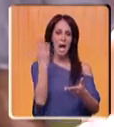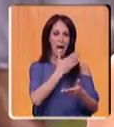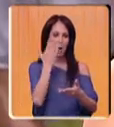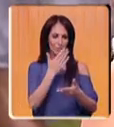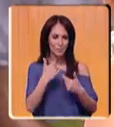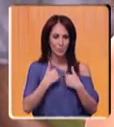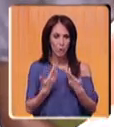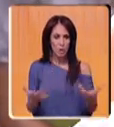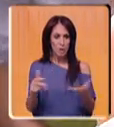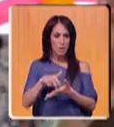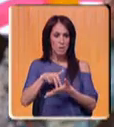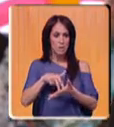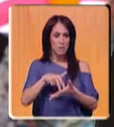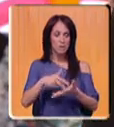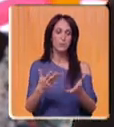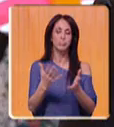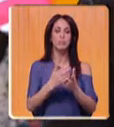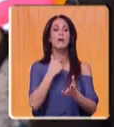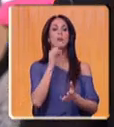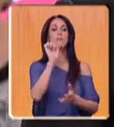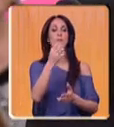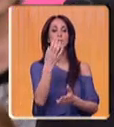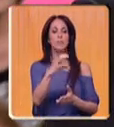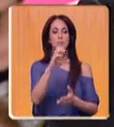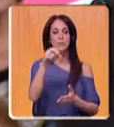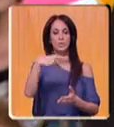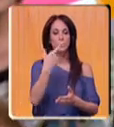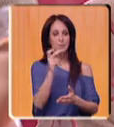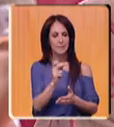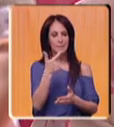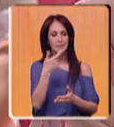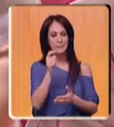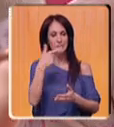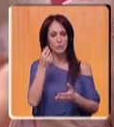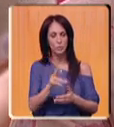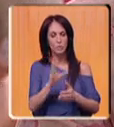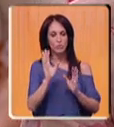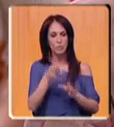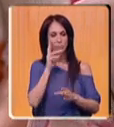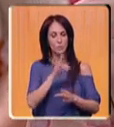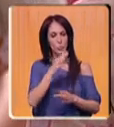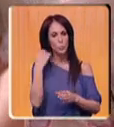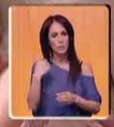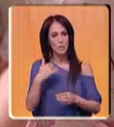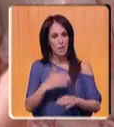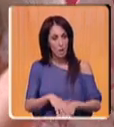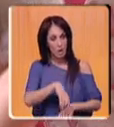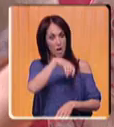Bastante. E a voz. A sua voz é de contratenor, aliás, vamos perceber isso já a seguir. Eu já estive a ver o ensaio e